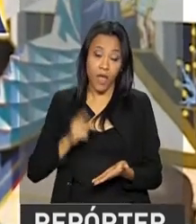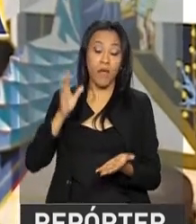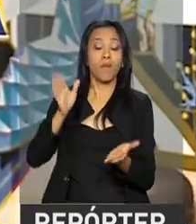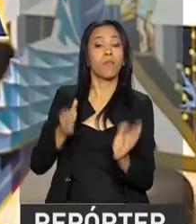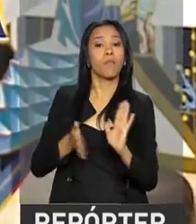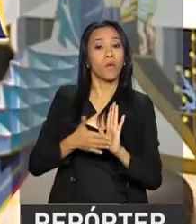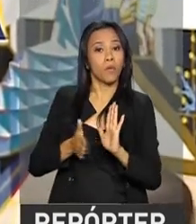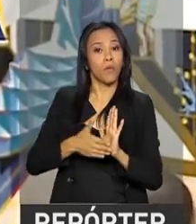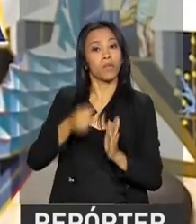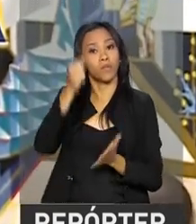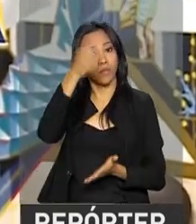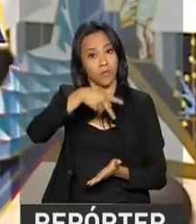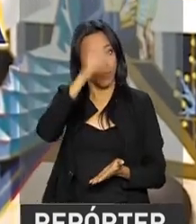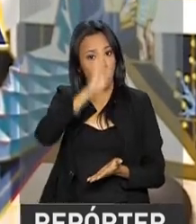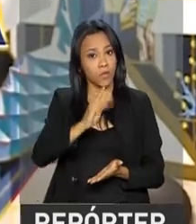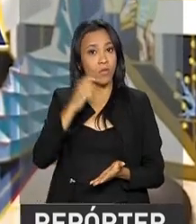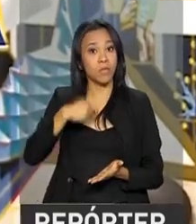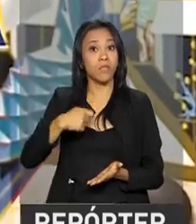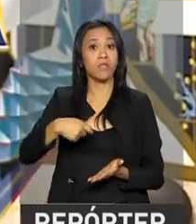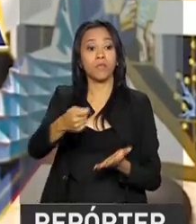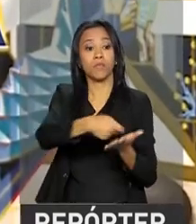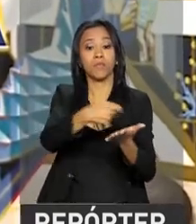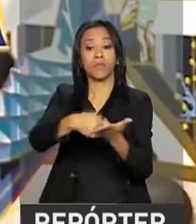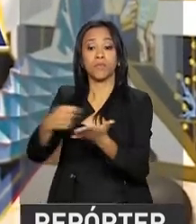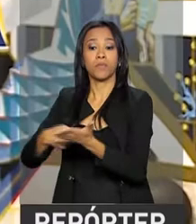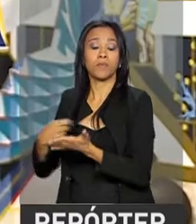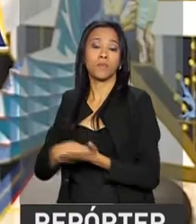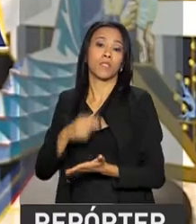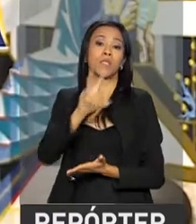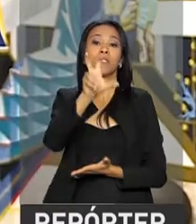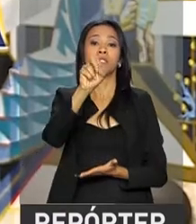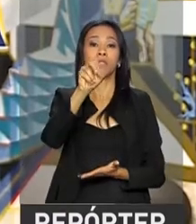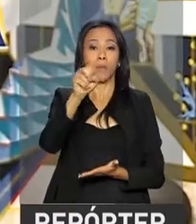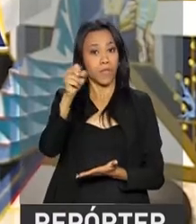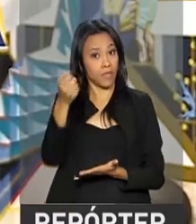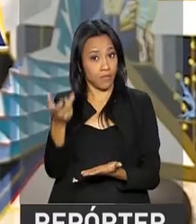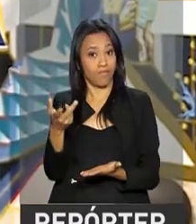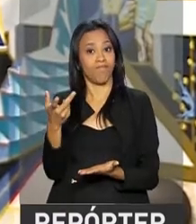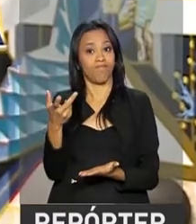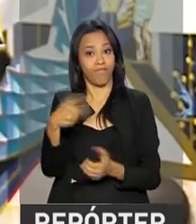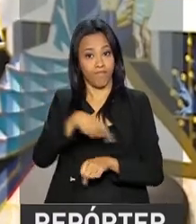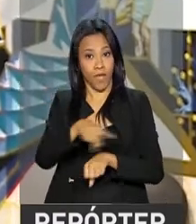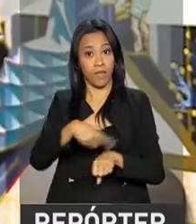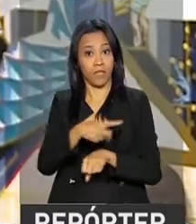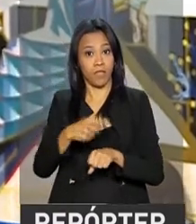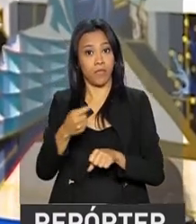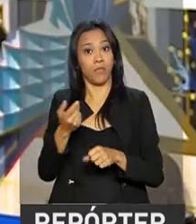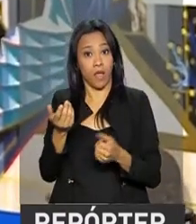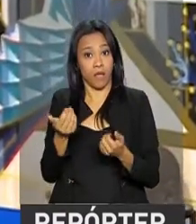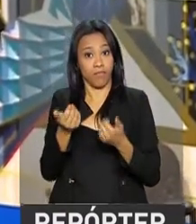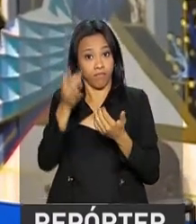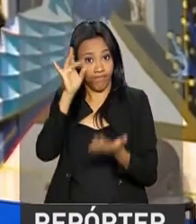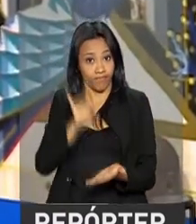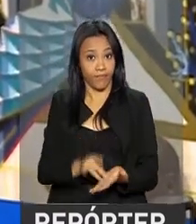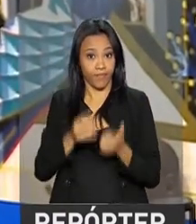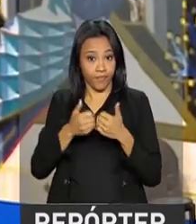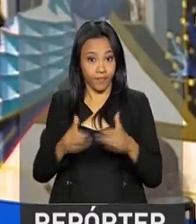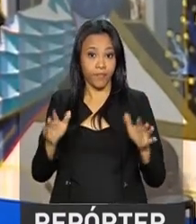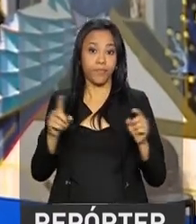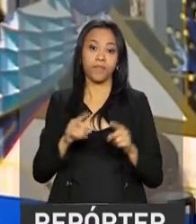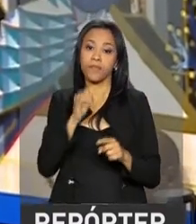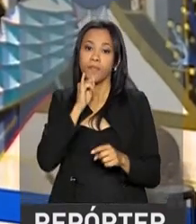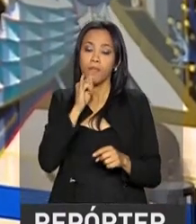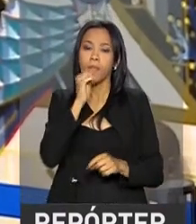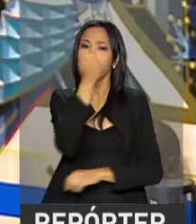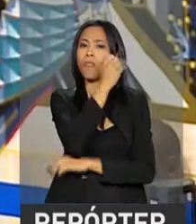Brasil e que precisa da ratificação de pelo menos 50 países para entrar em vigor. Ele também mencionou questões de meio ambiente, como